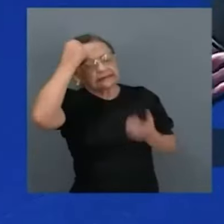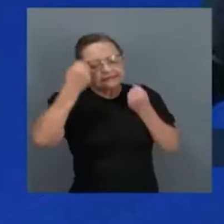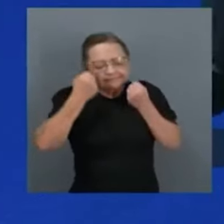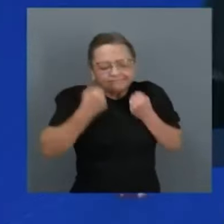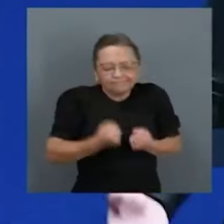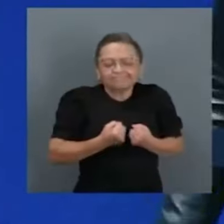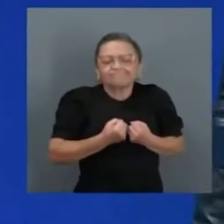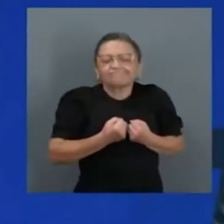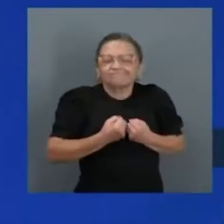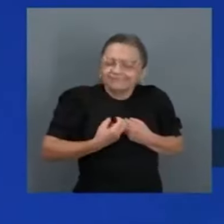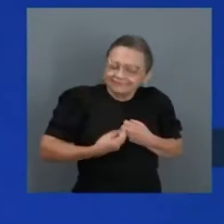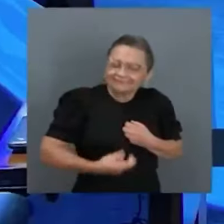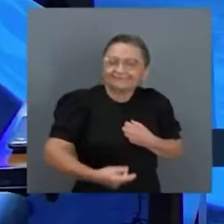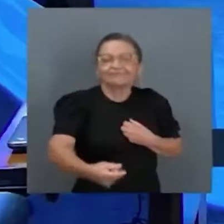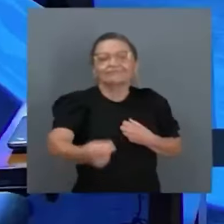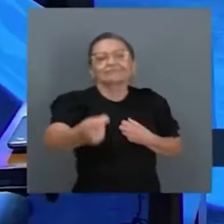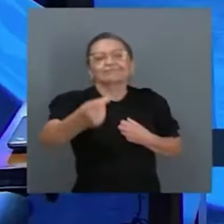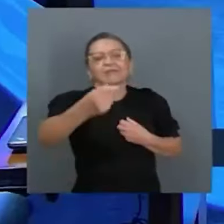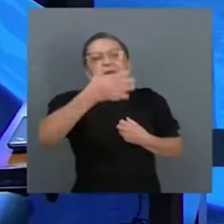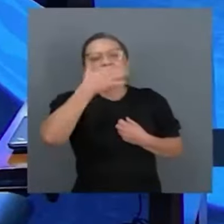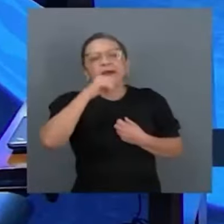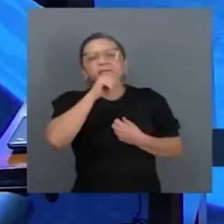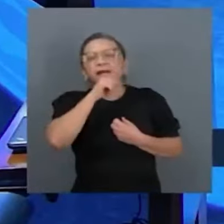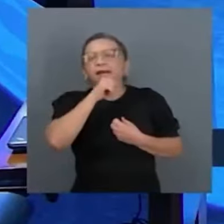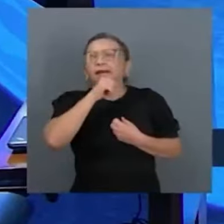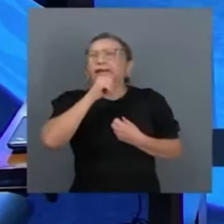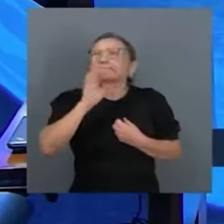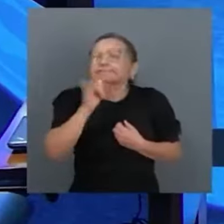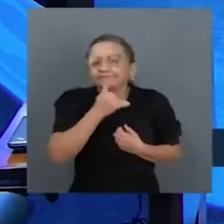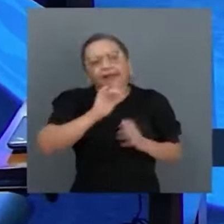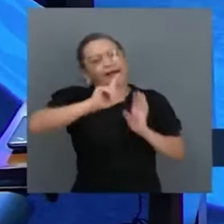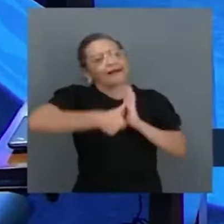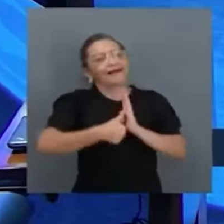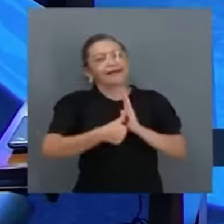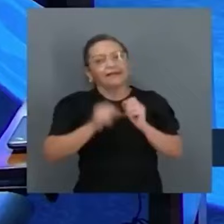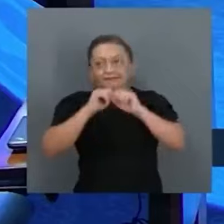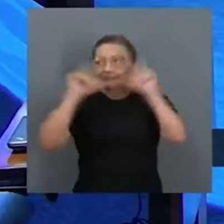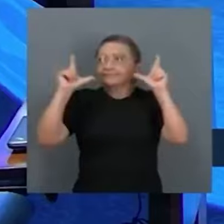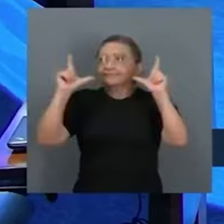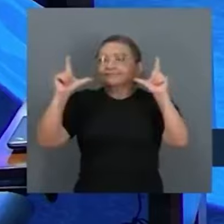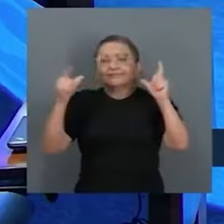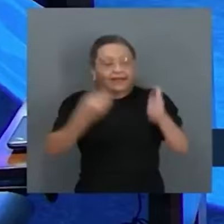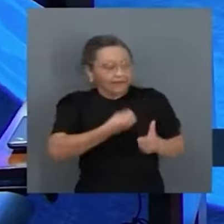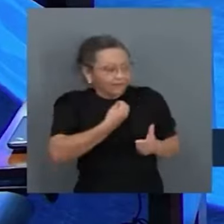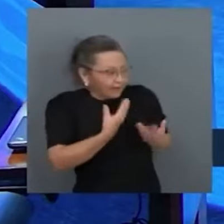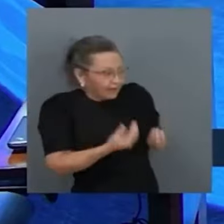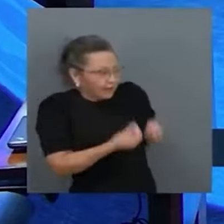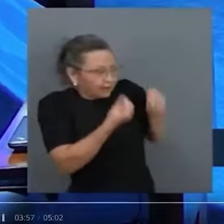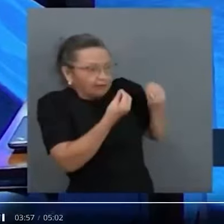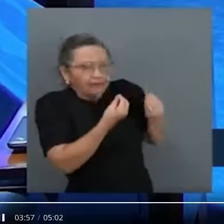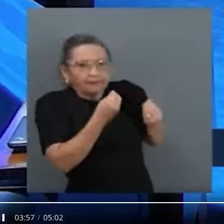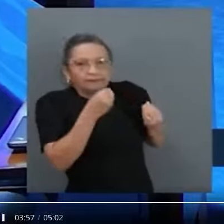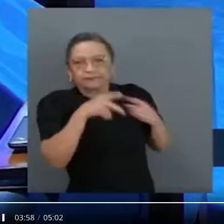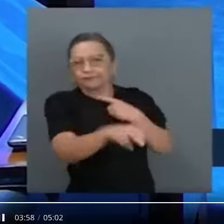sempre. Eles perceberam tarde demais a preciosidade da vida que haviam interrompido.